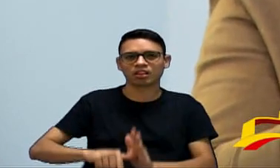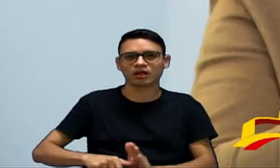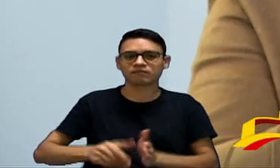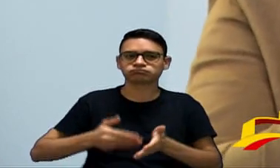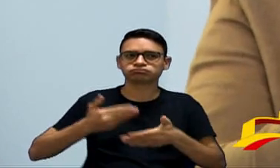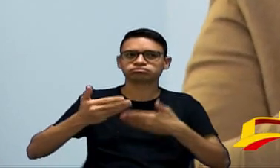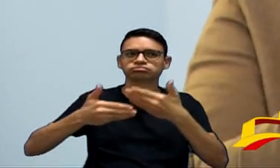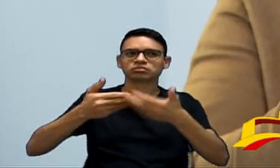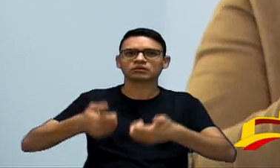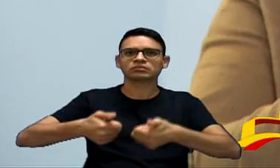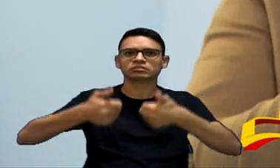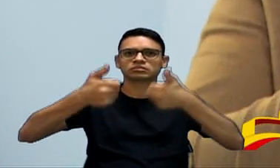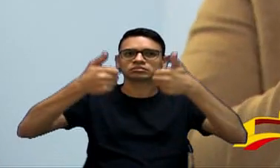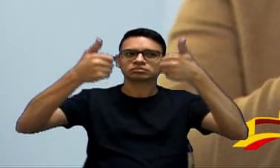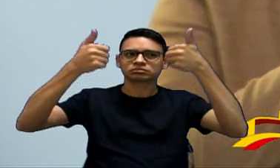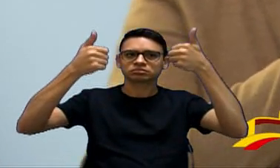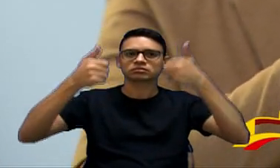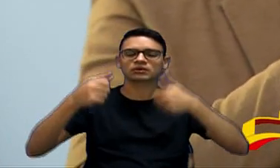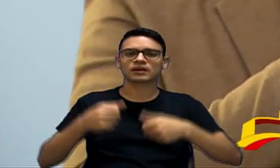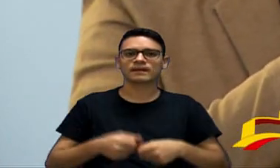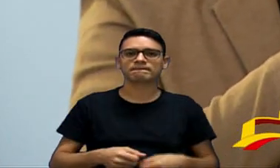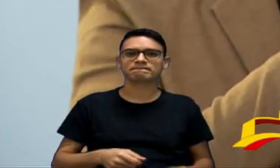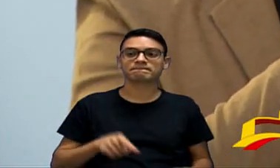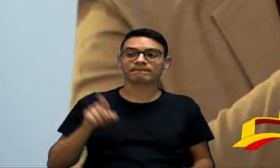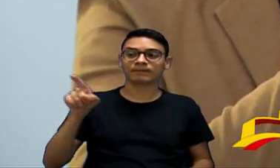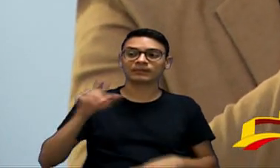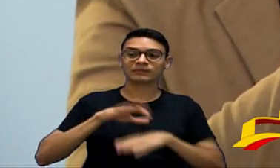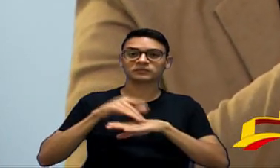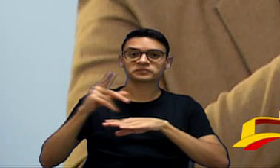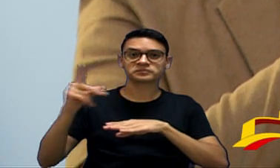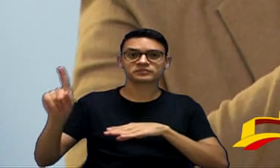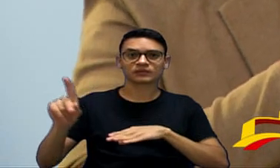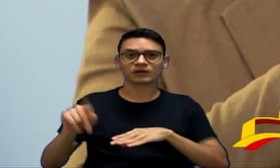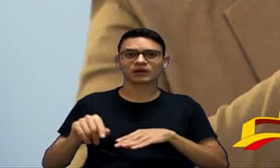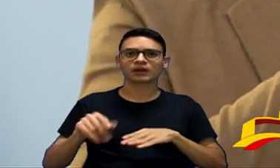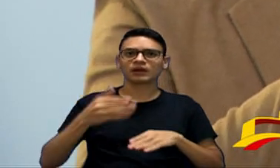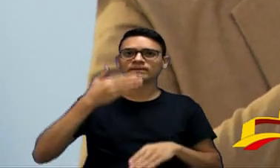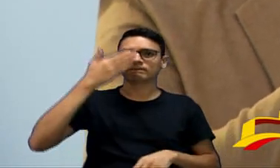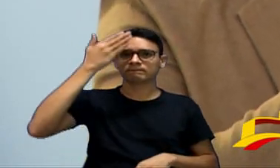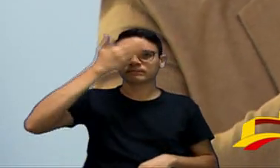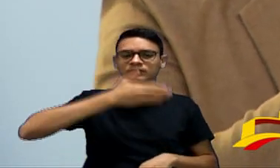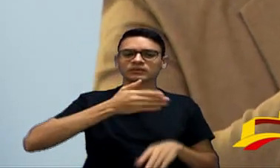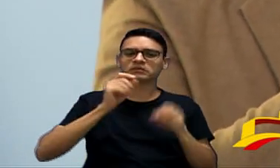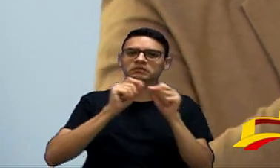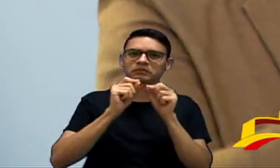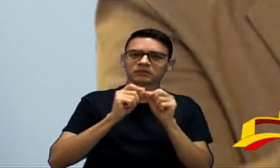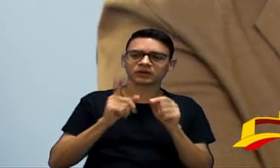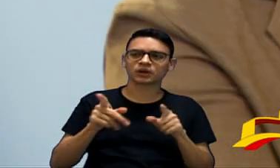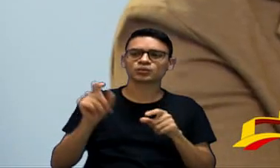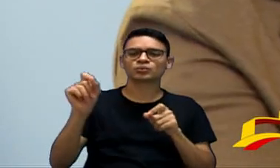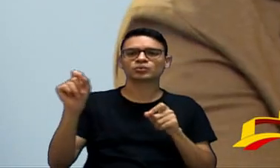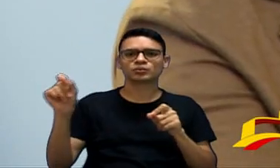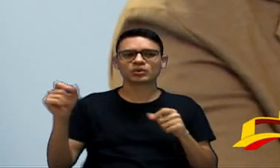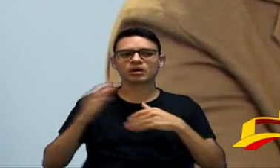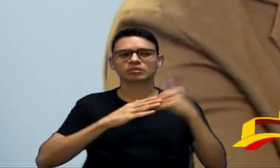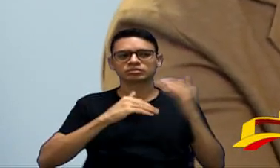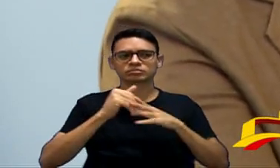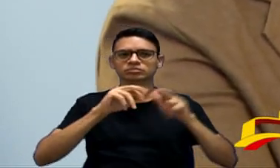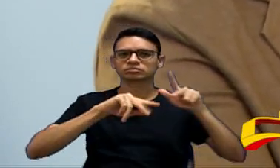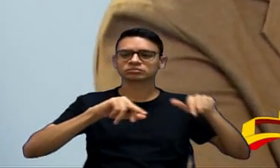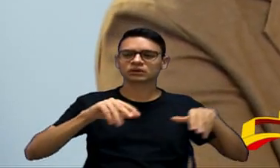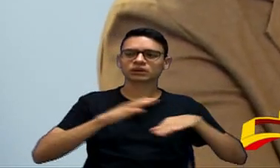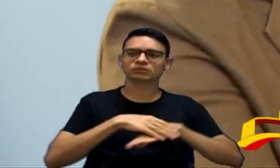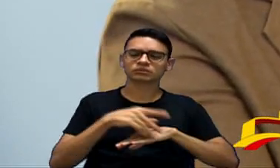andarem. Prestigiar aquele que está fazendo e mostrando o que está fazendo. E viu, Cristiano